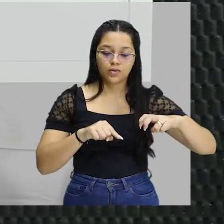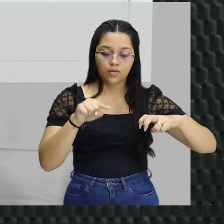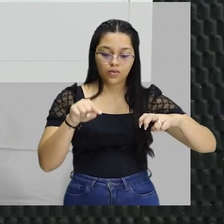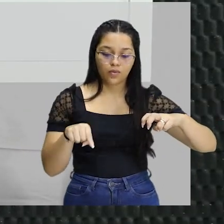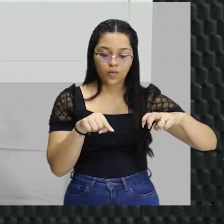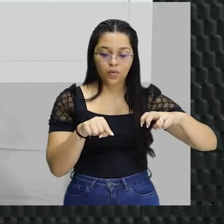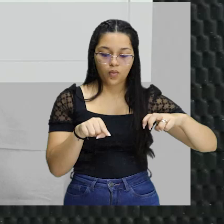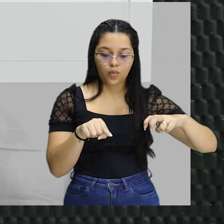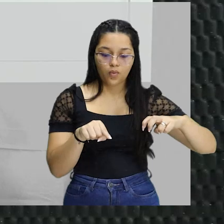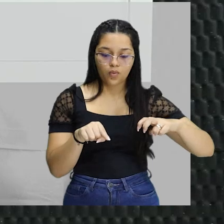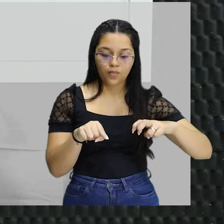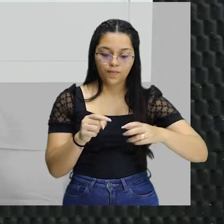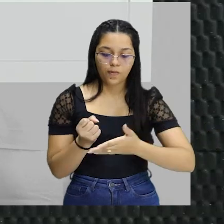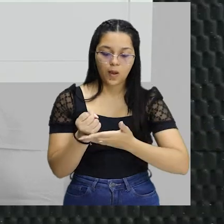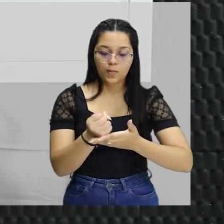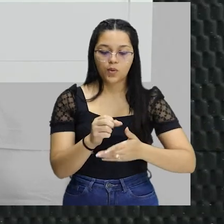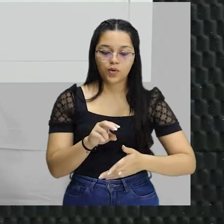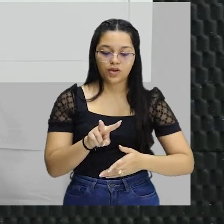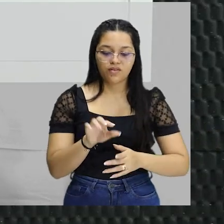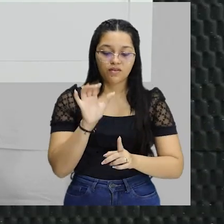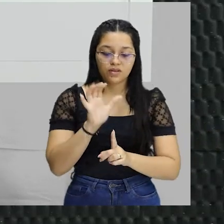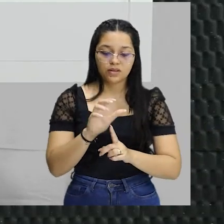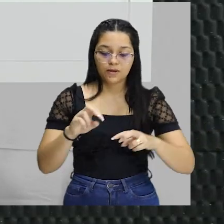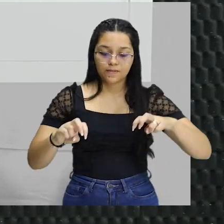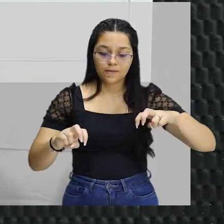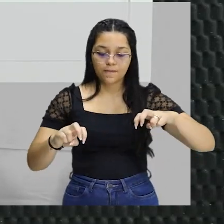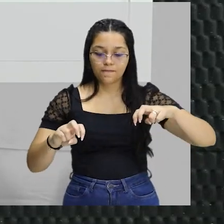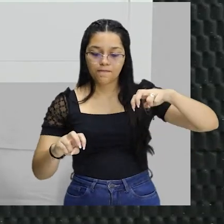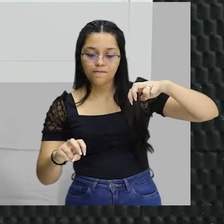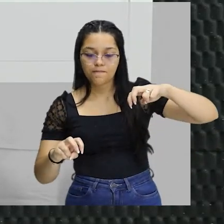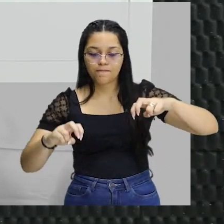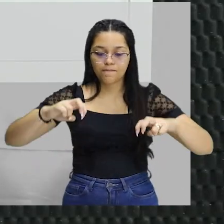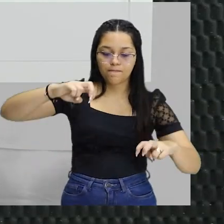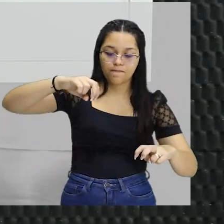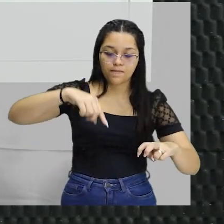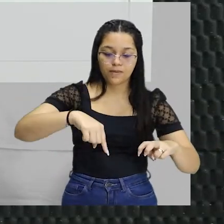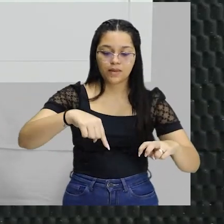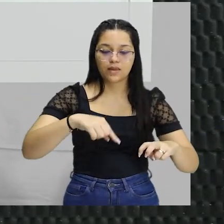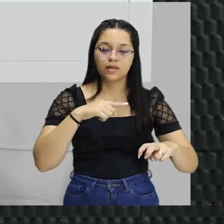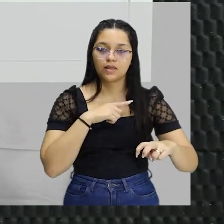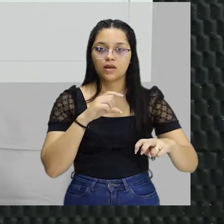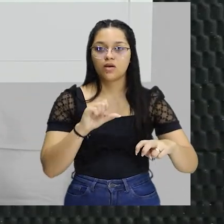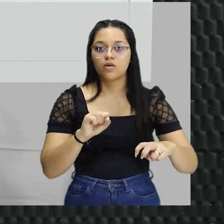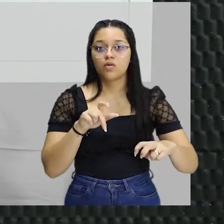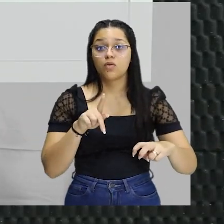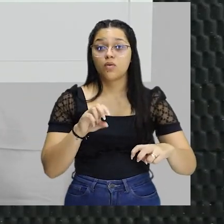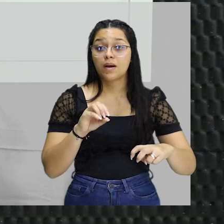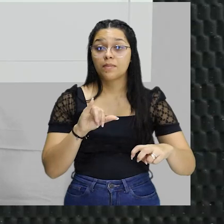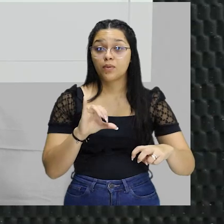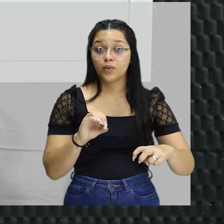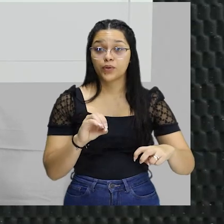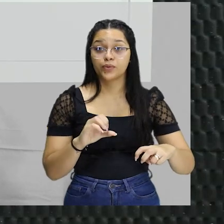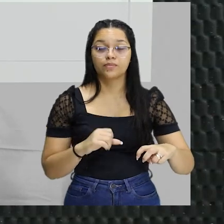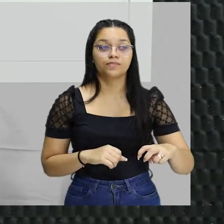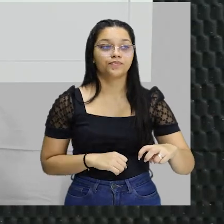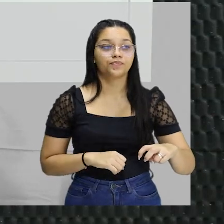reagir à ação desta força, certo? Ele reage aqui, ó.